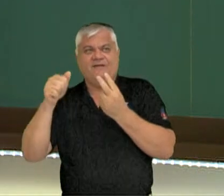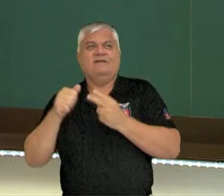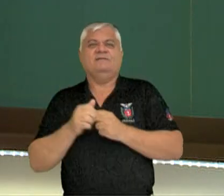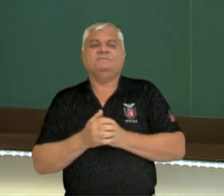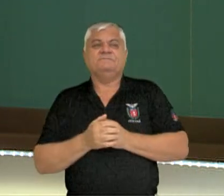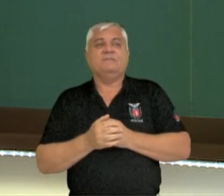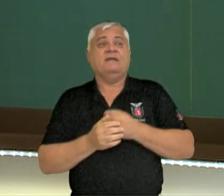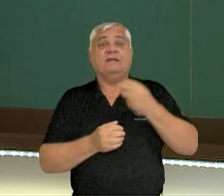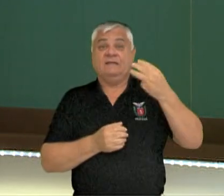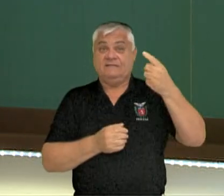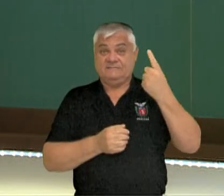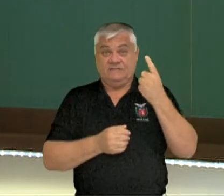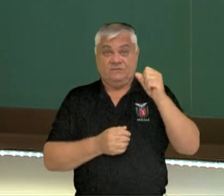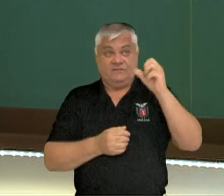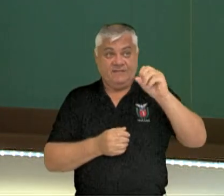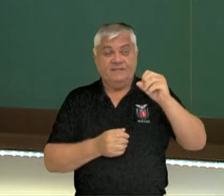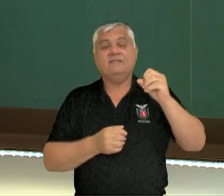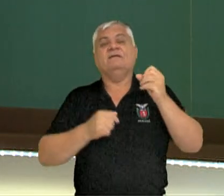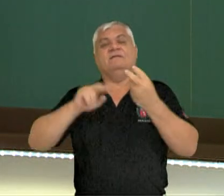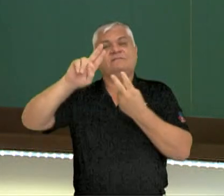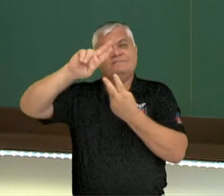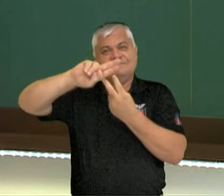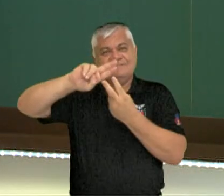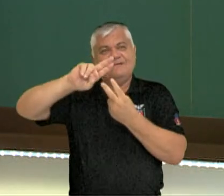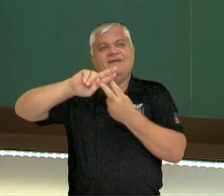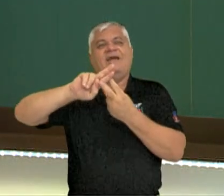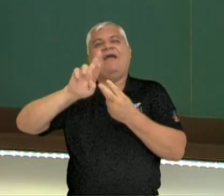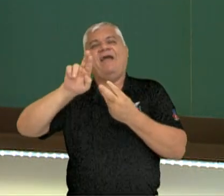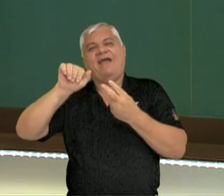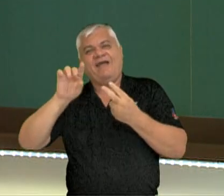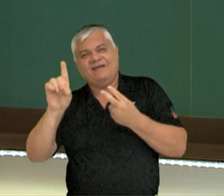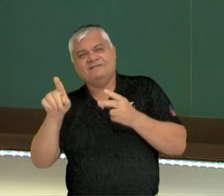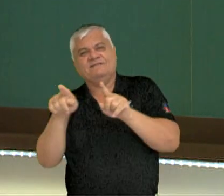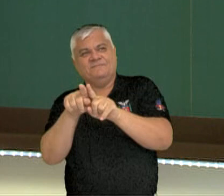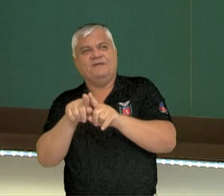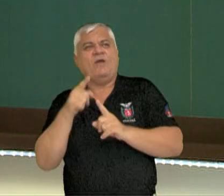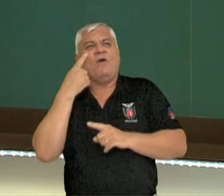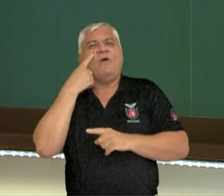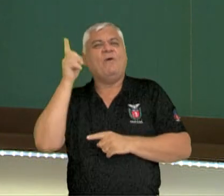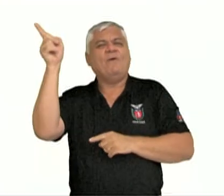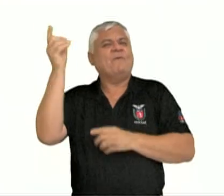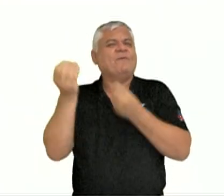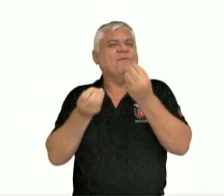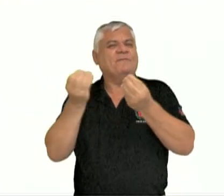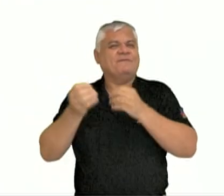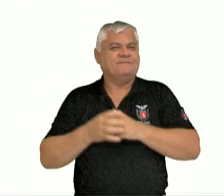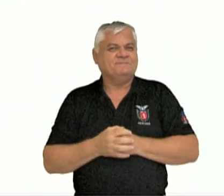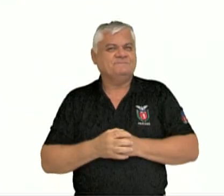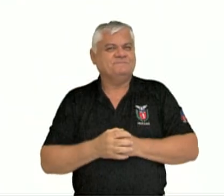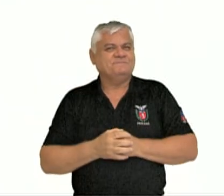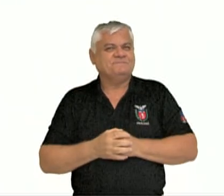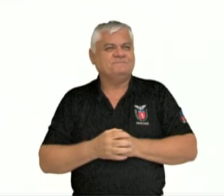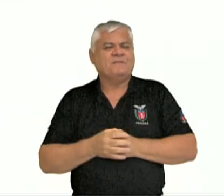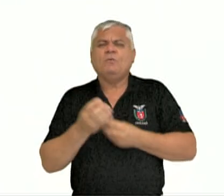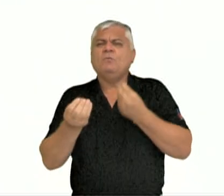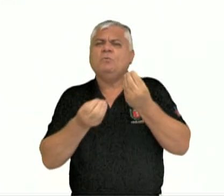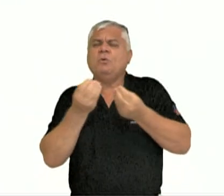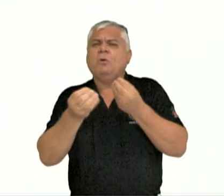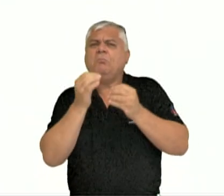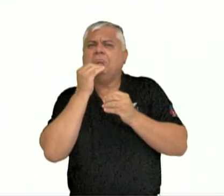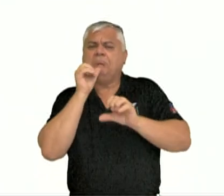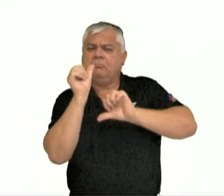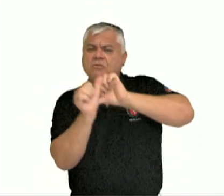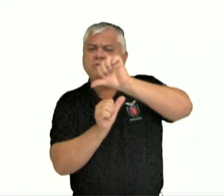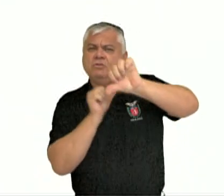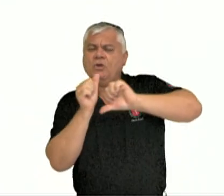que podem ser dados tanto em graus como em radianos. Eu trouxe para vocês, então, aqui, para lembrar como que a gente muda o ângulo